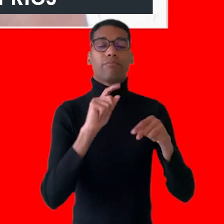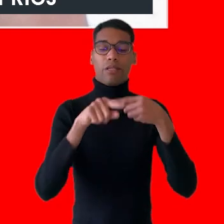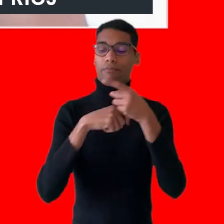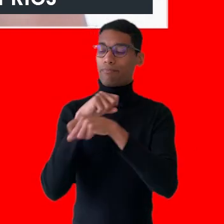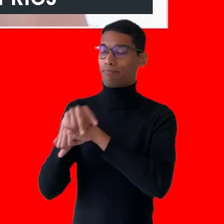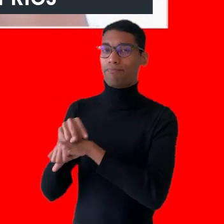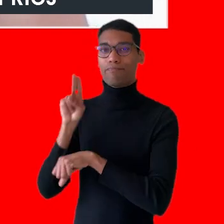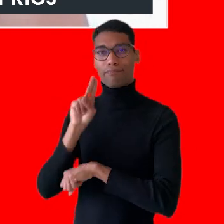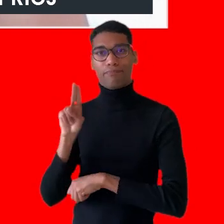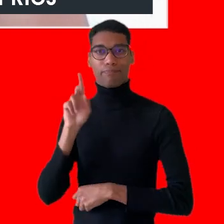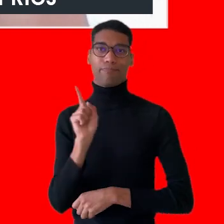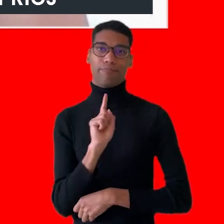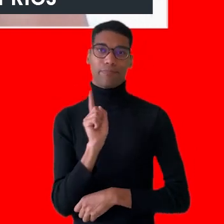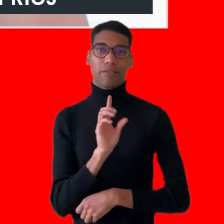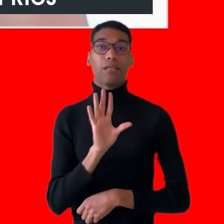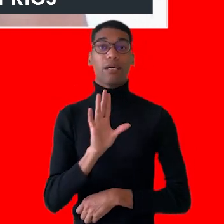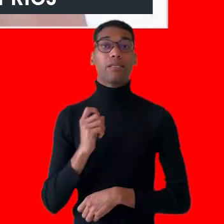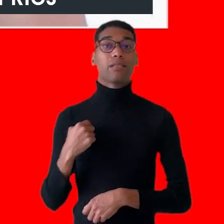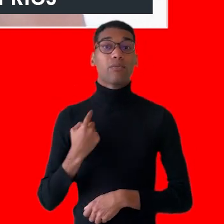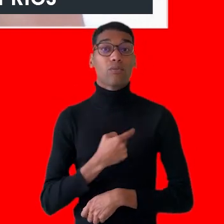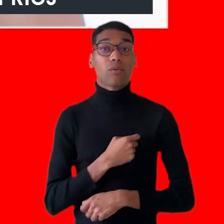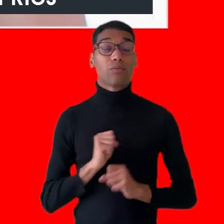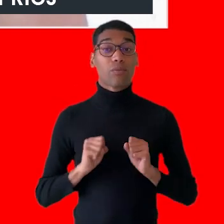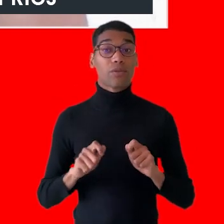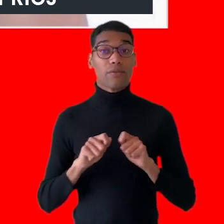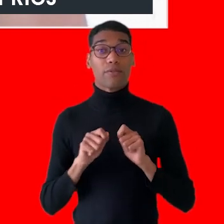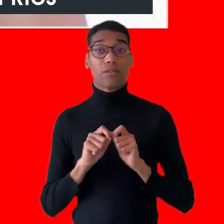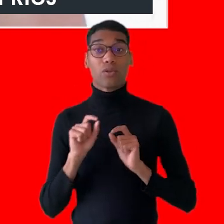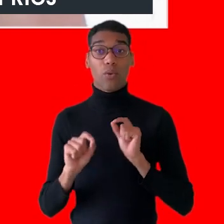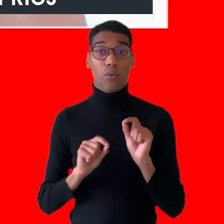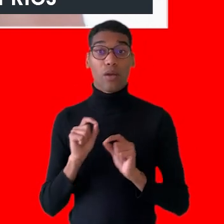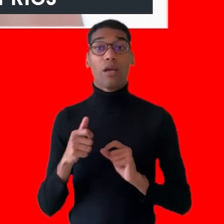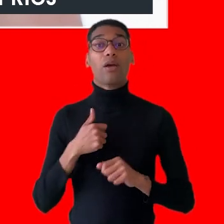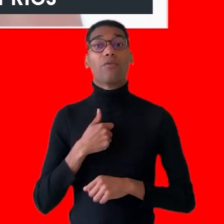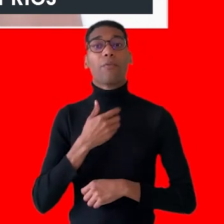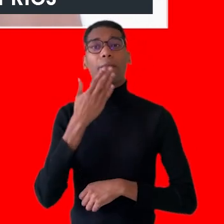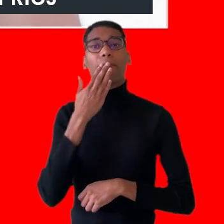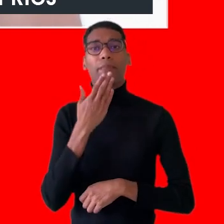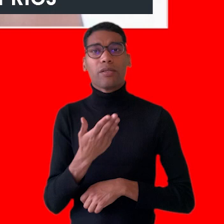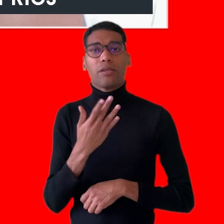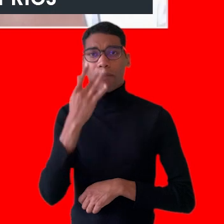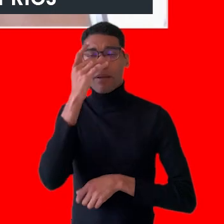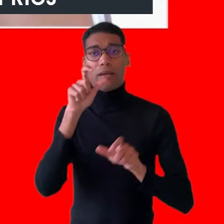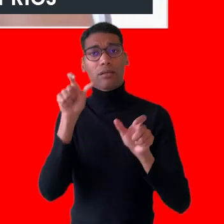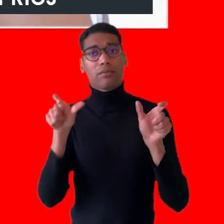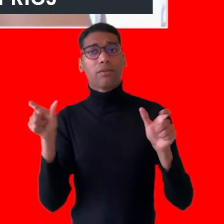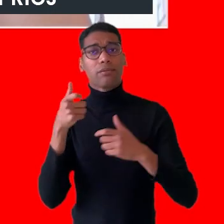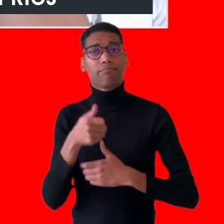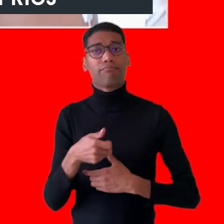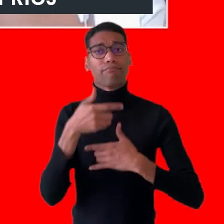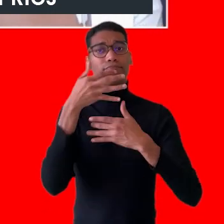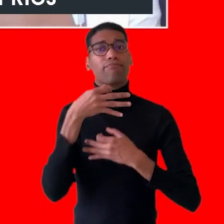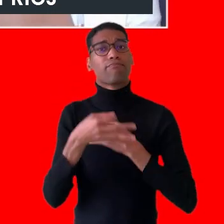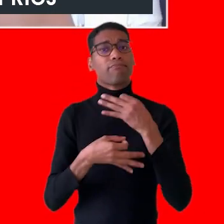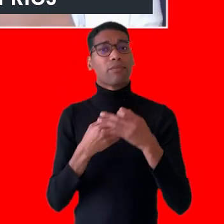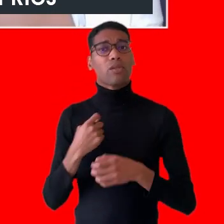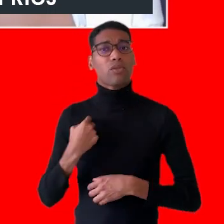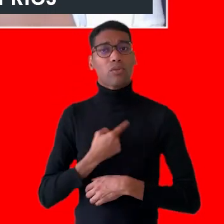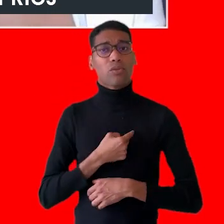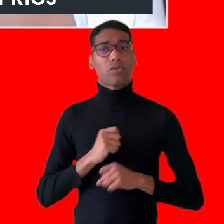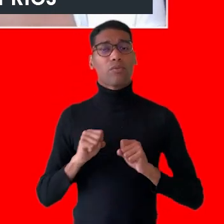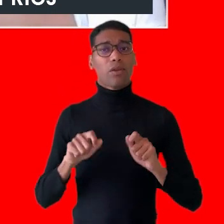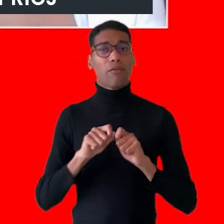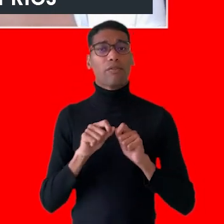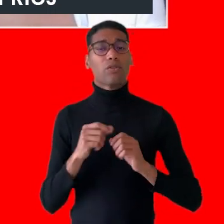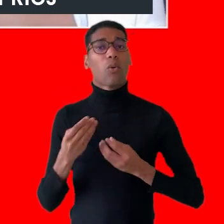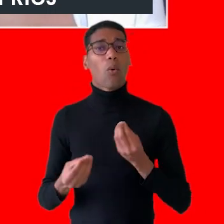Então, o que é que a gente poderia fazer? Vamos deixar um pouquinho para o público, o que é que a gente poderia, como a gente poderia agir para a